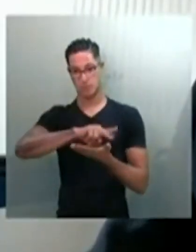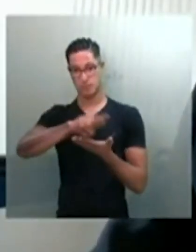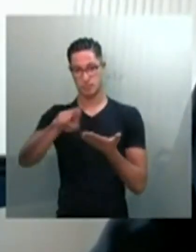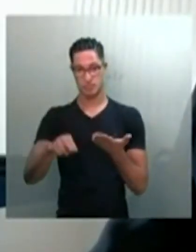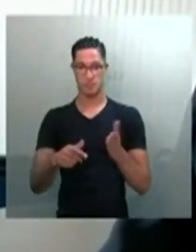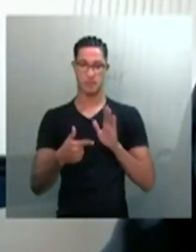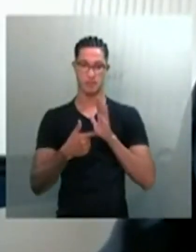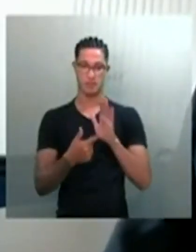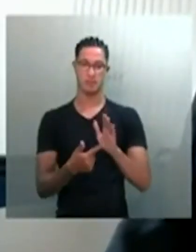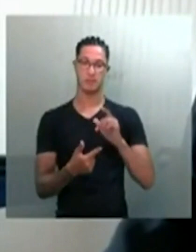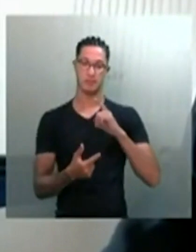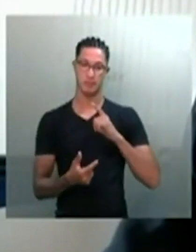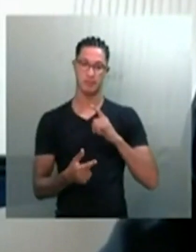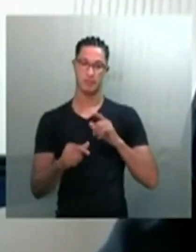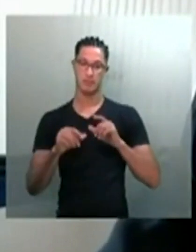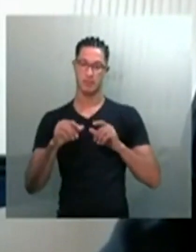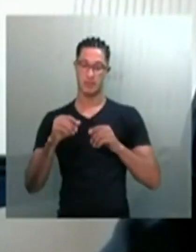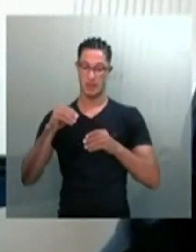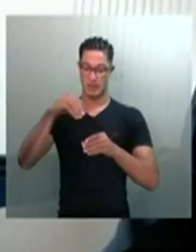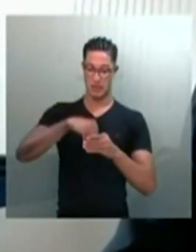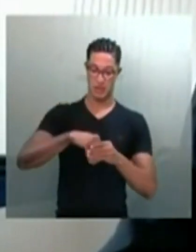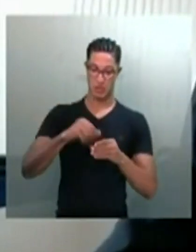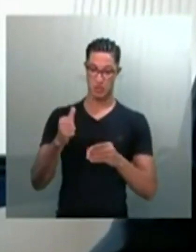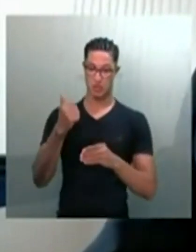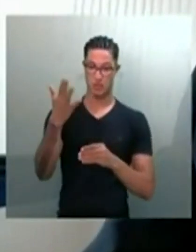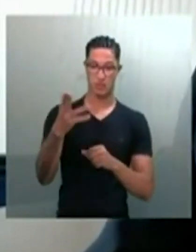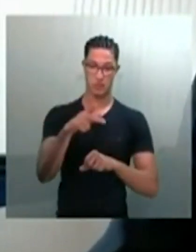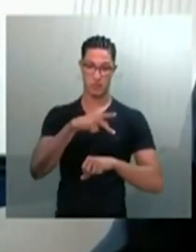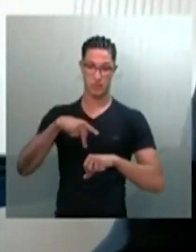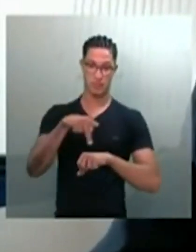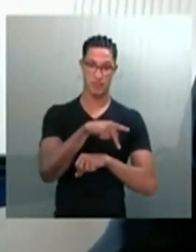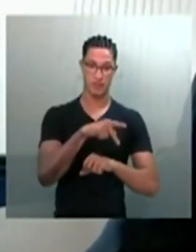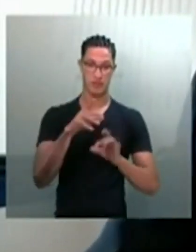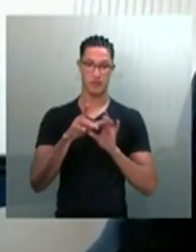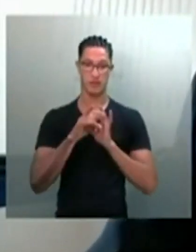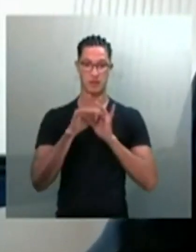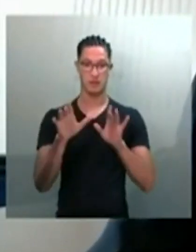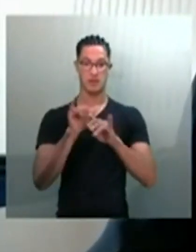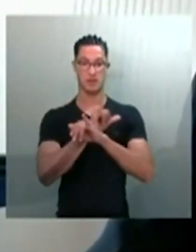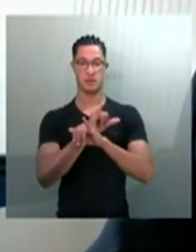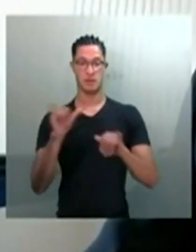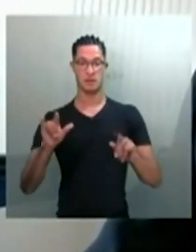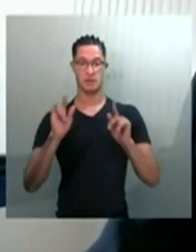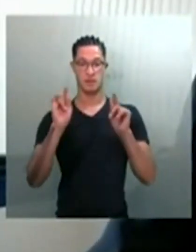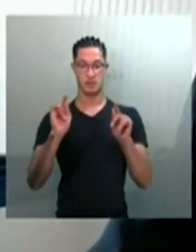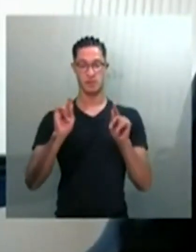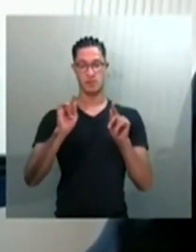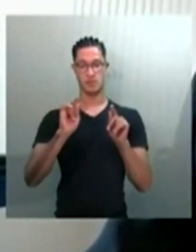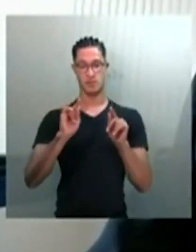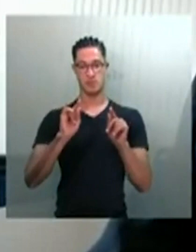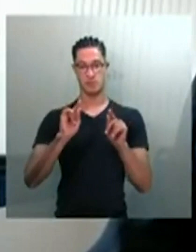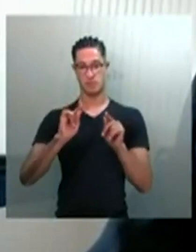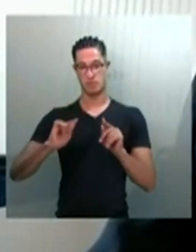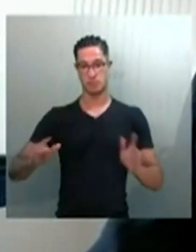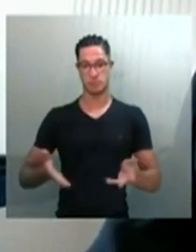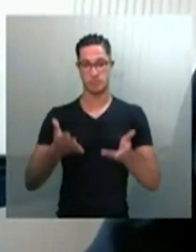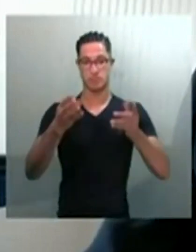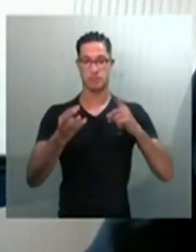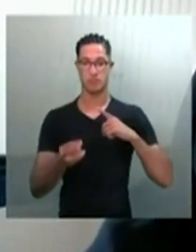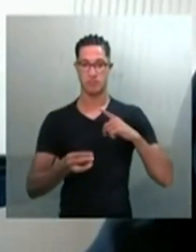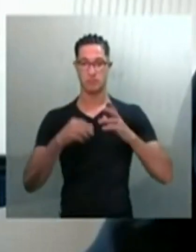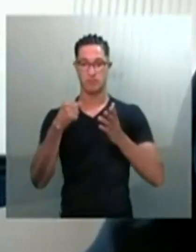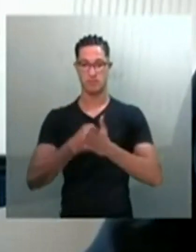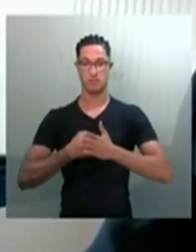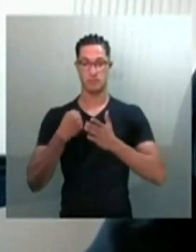fontes, dentro e fora do nosso país, nos autorizam a dizer que muitos engajados na